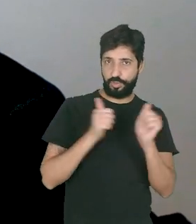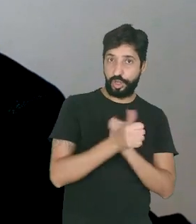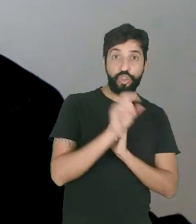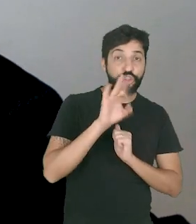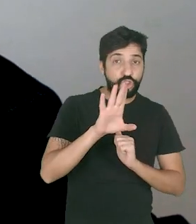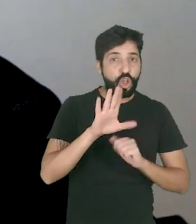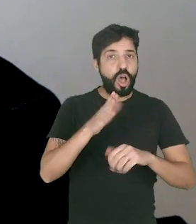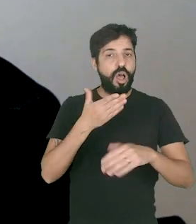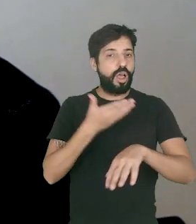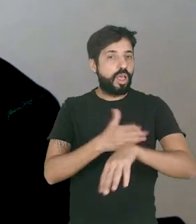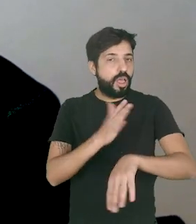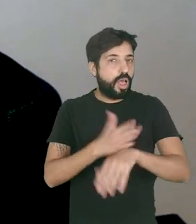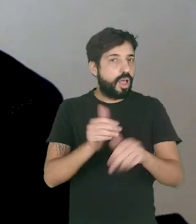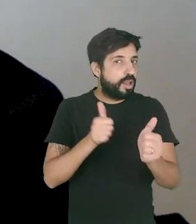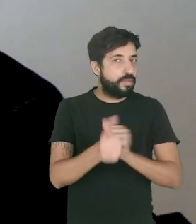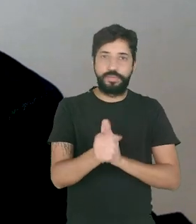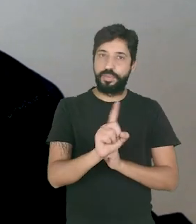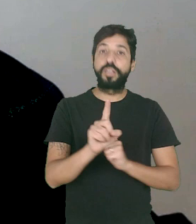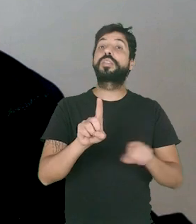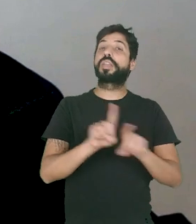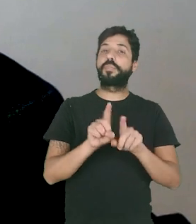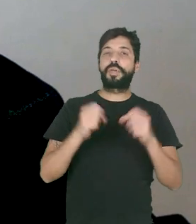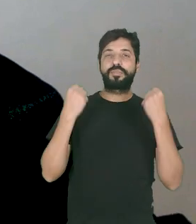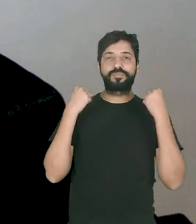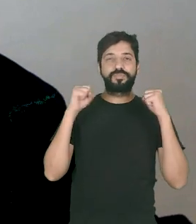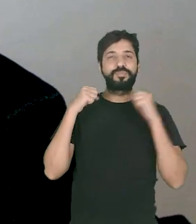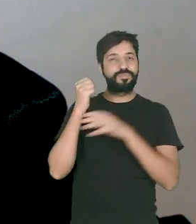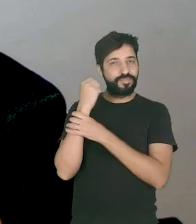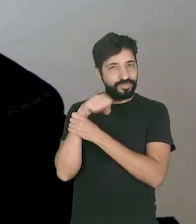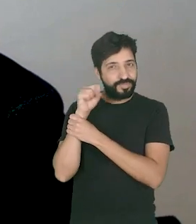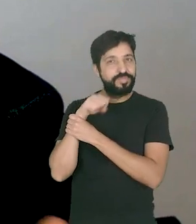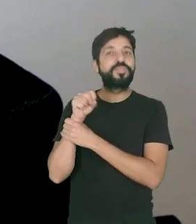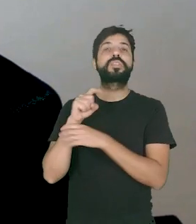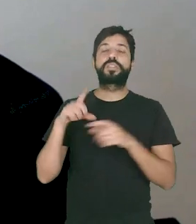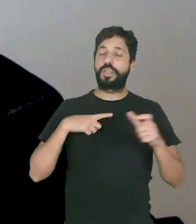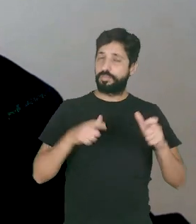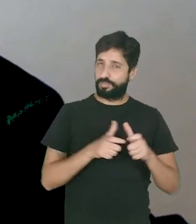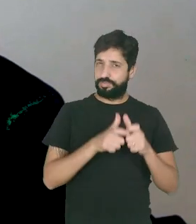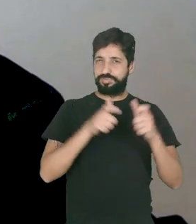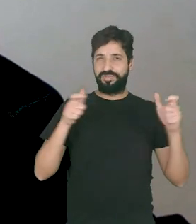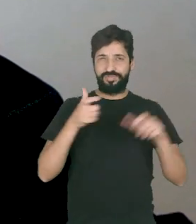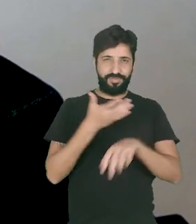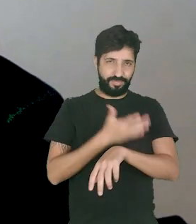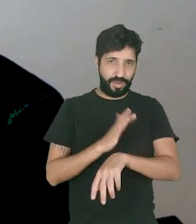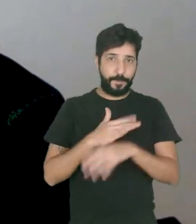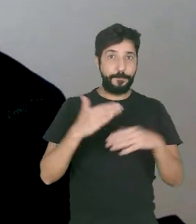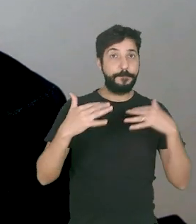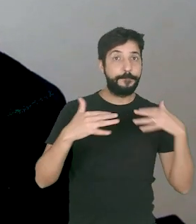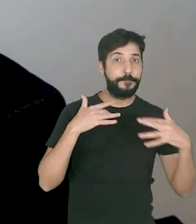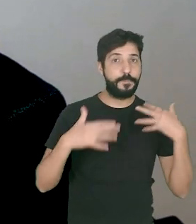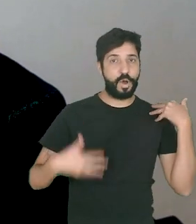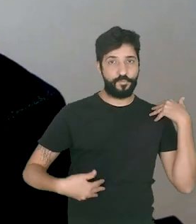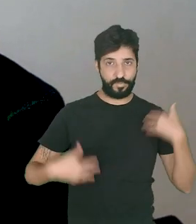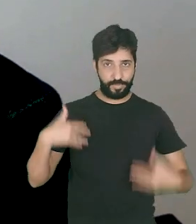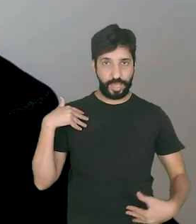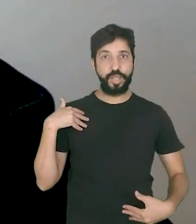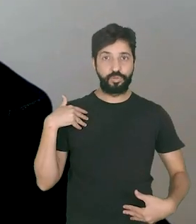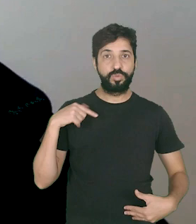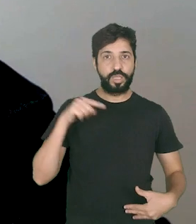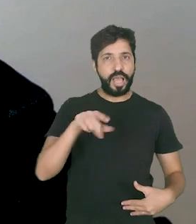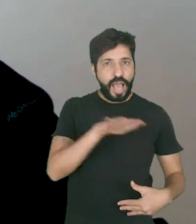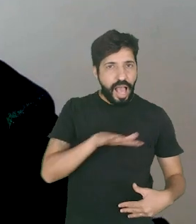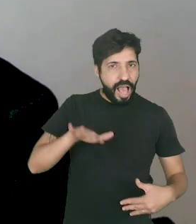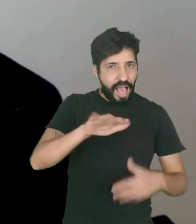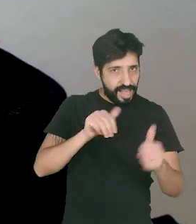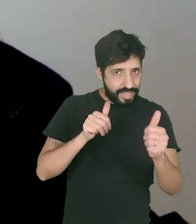práticas esportivas, mas também aquelas de exercício e de atividade física, no amplo espectro das práticas de movimento. As áreas de atuação desse